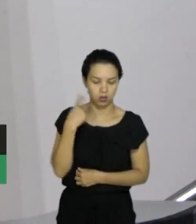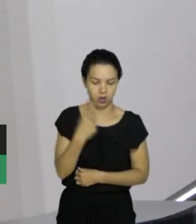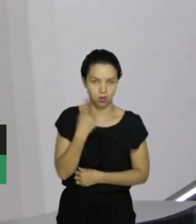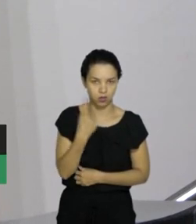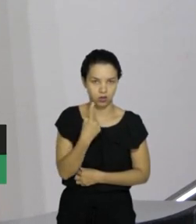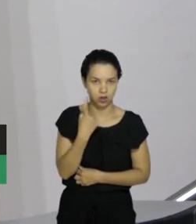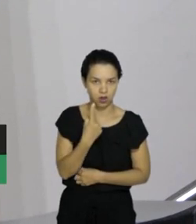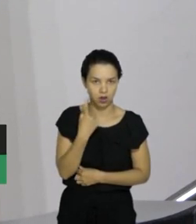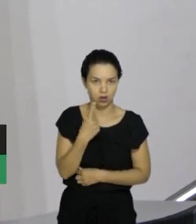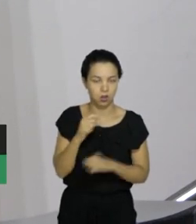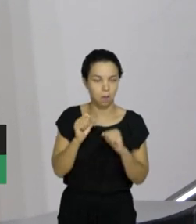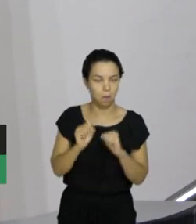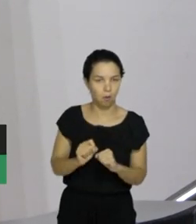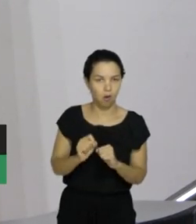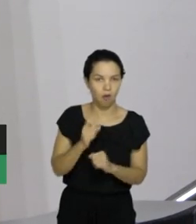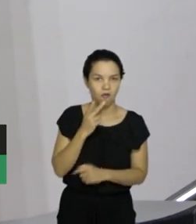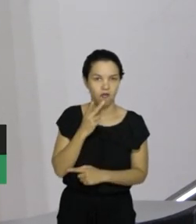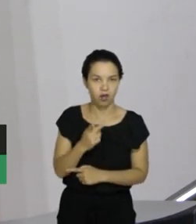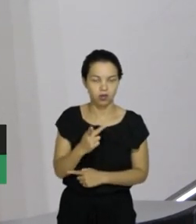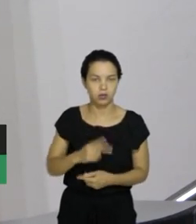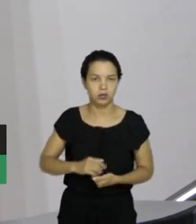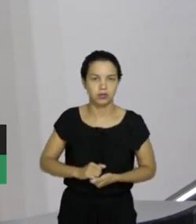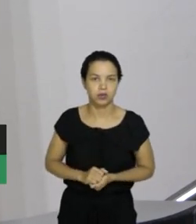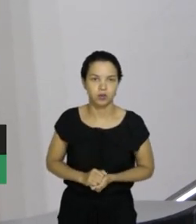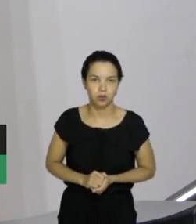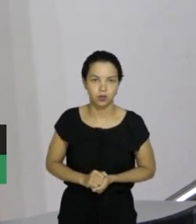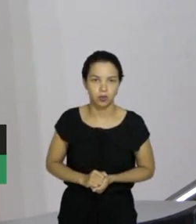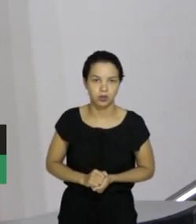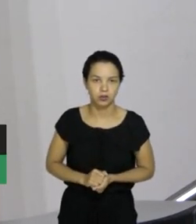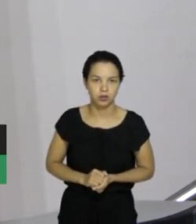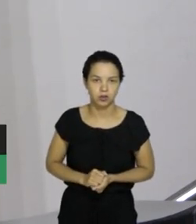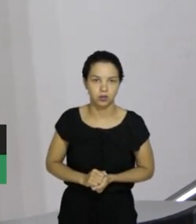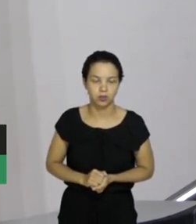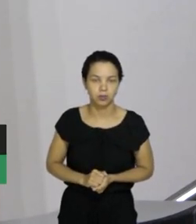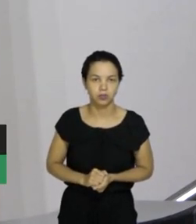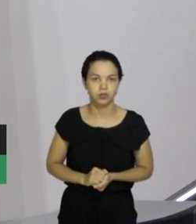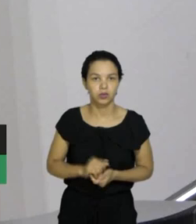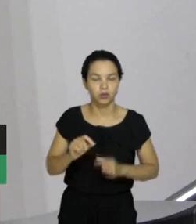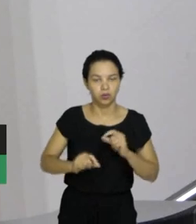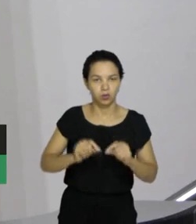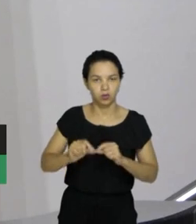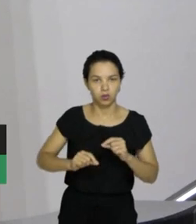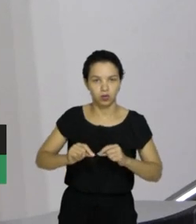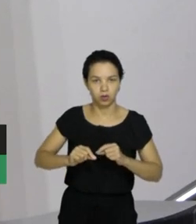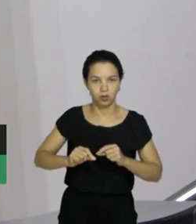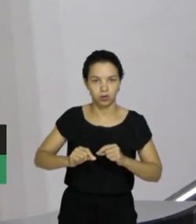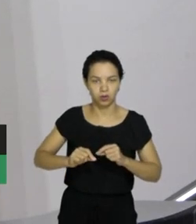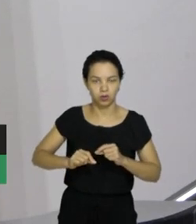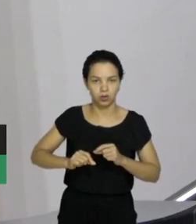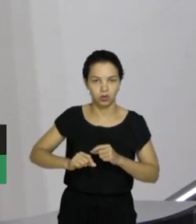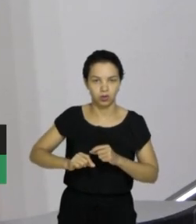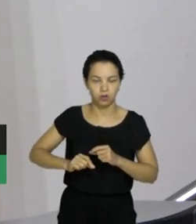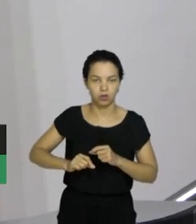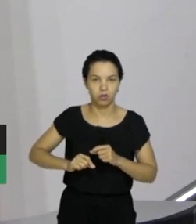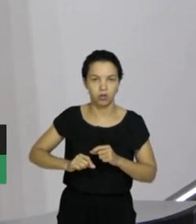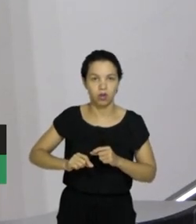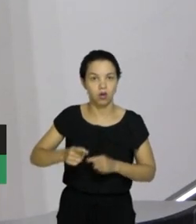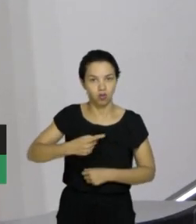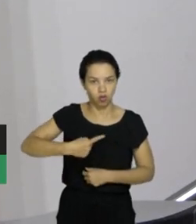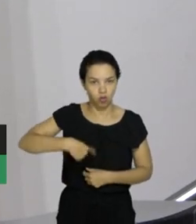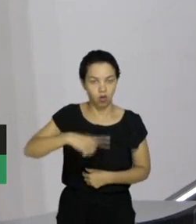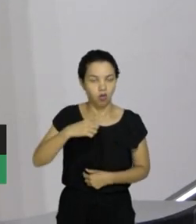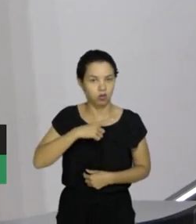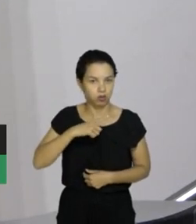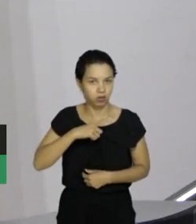essa afirmação assim com que propriedade bem É porque nós temos